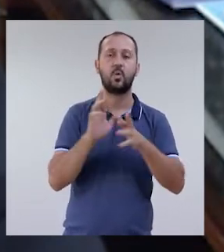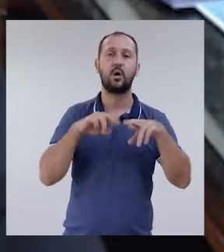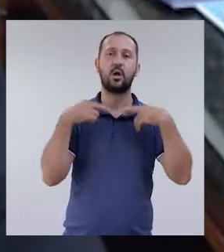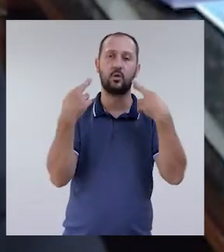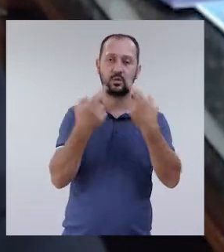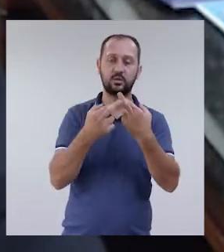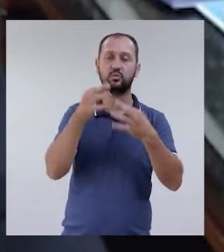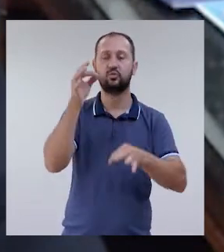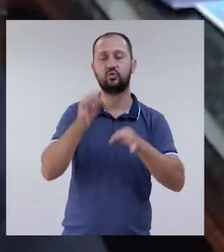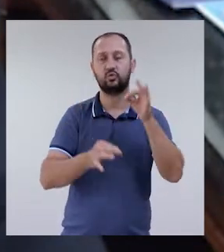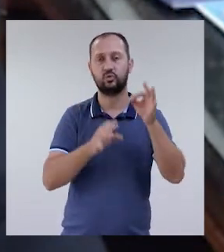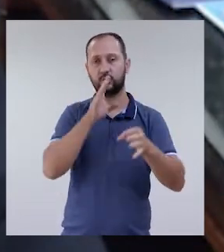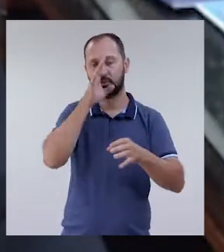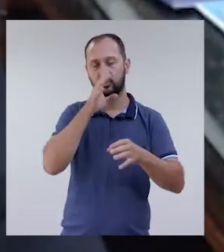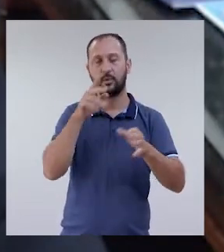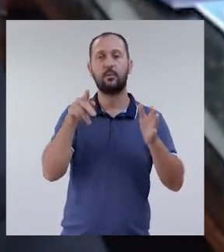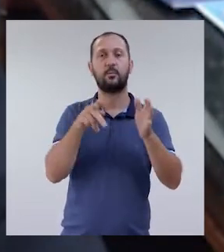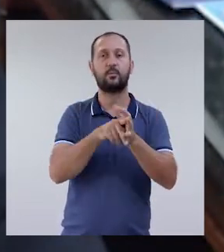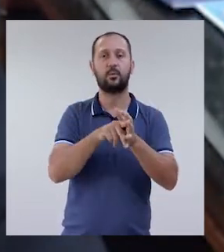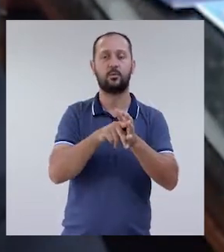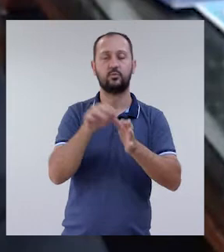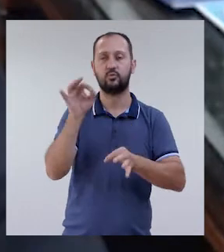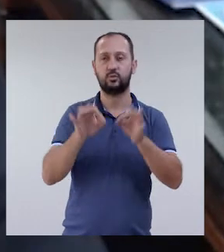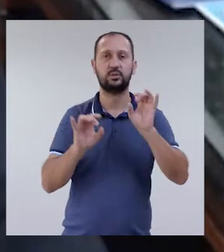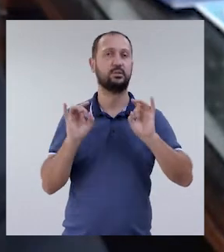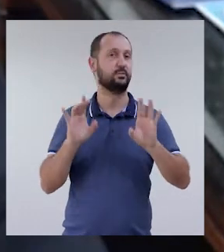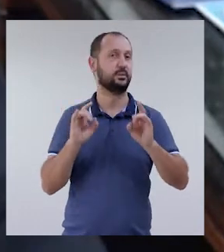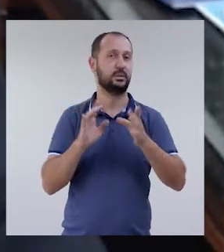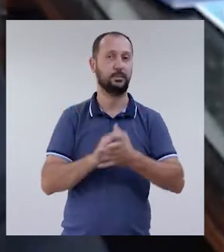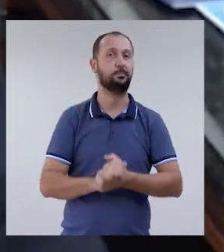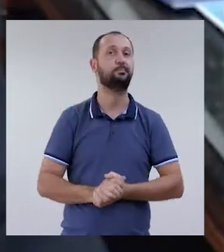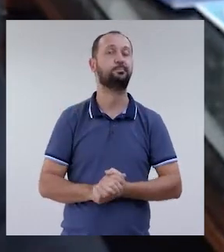algumas sessões de julgamento do Juizado Especial. Então,